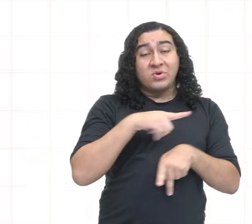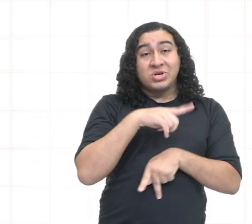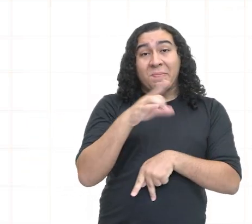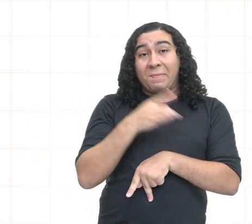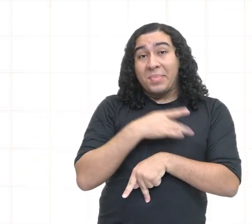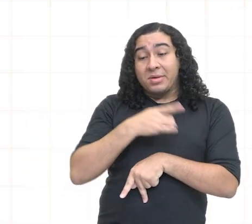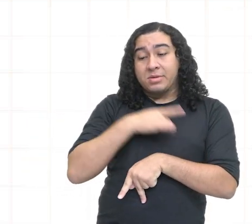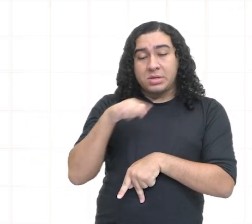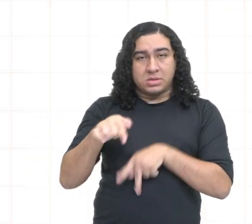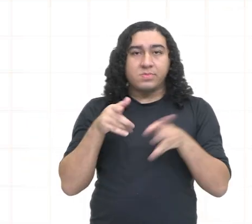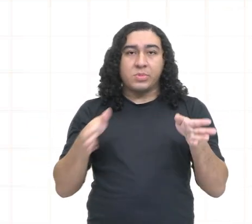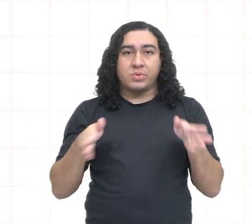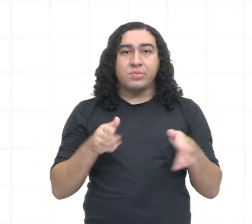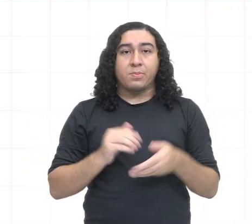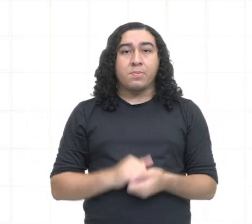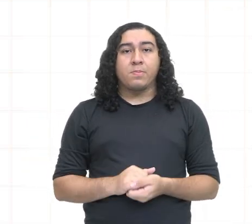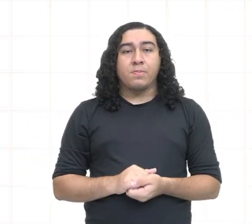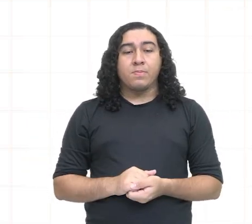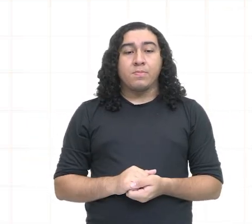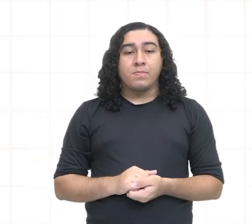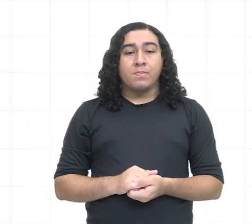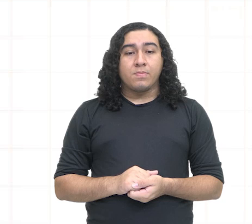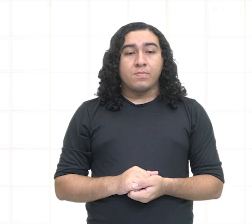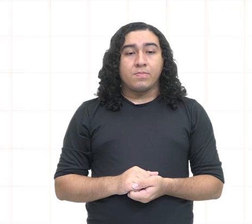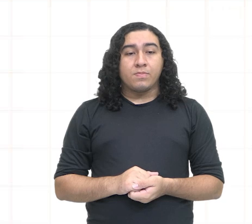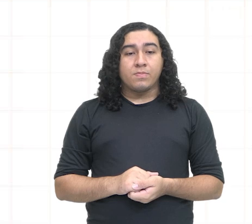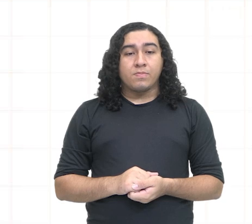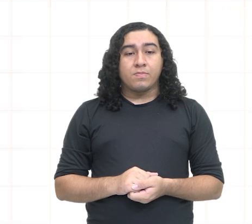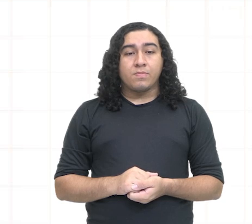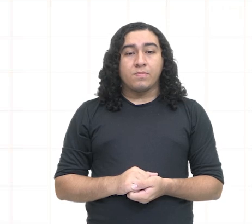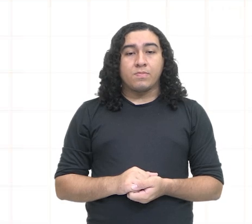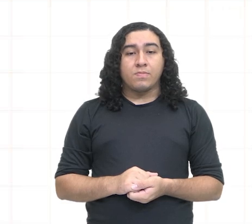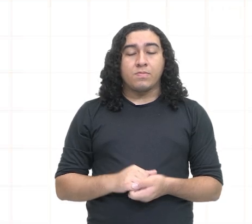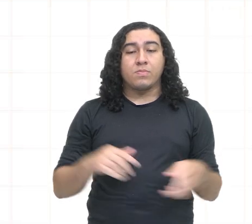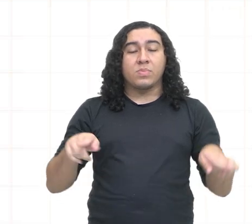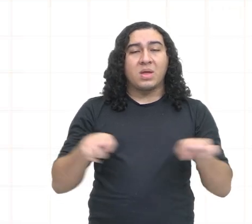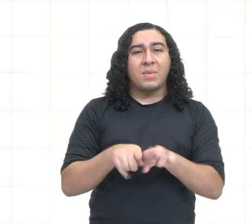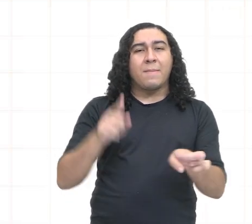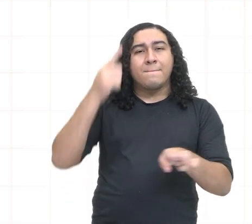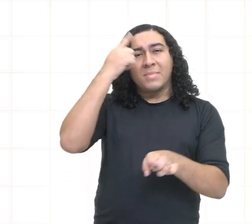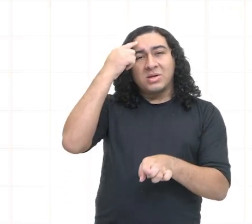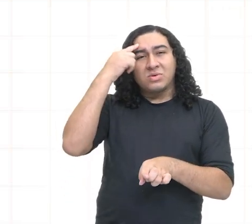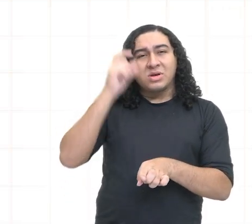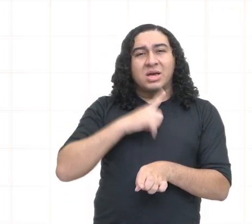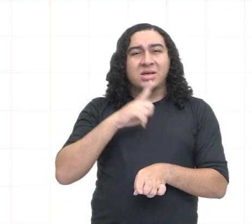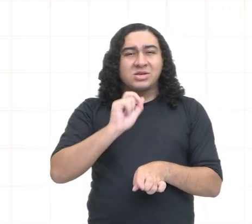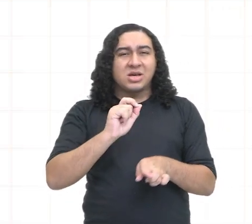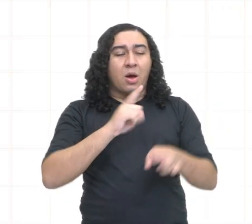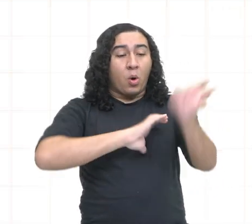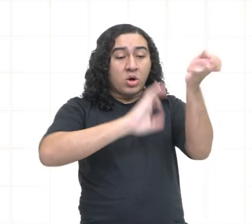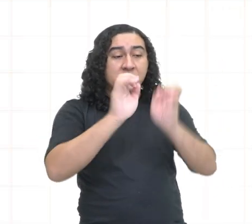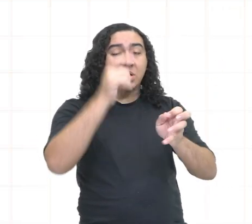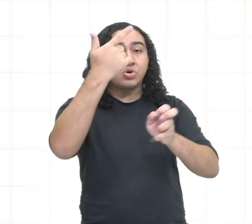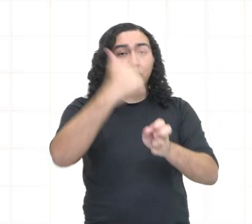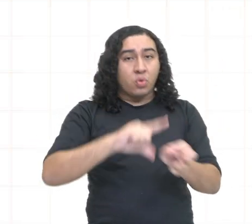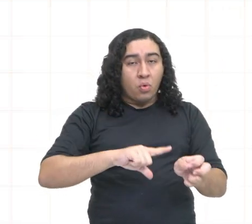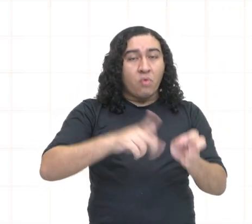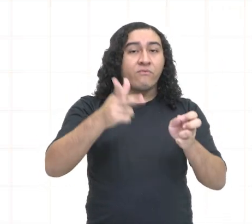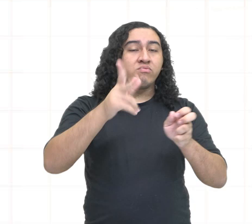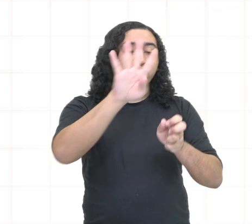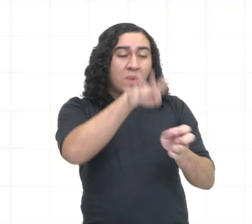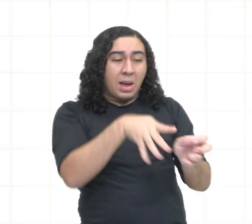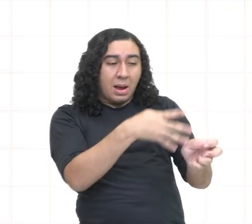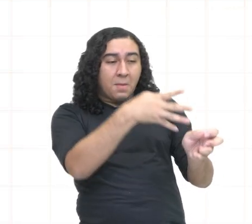pele naquele momento. Tá? Então esse discurso de cortar gastos públicos, de